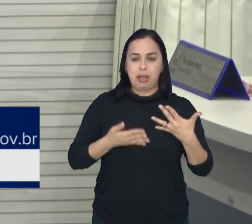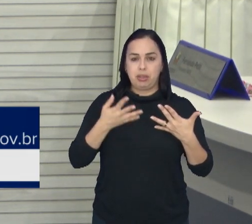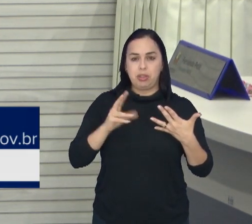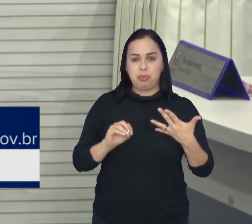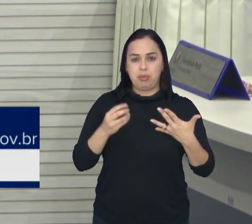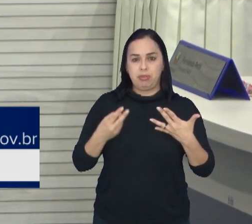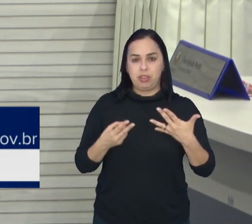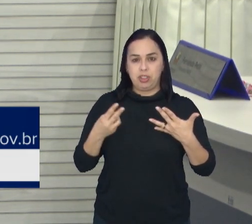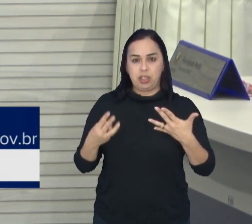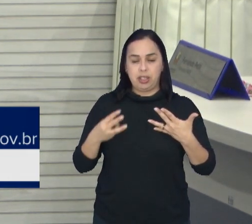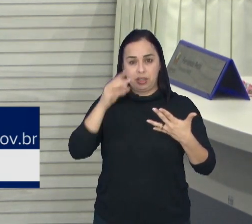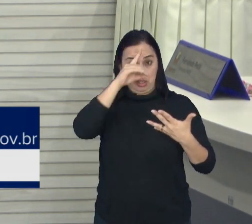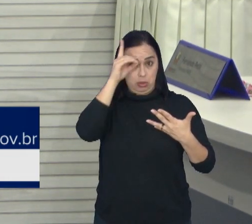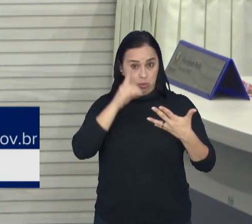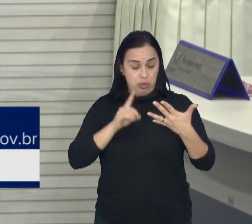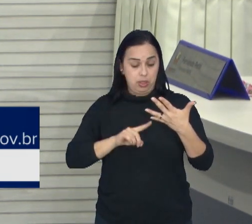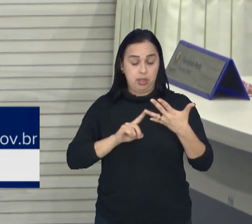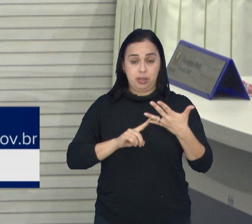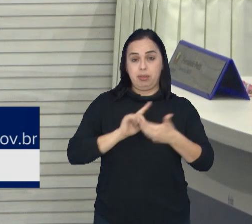487/2023 da vereadora Dulce Rita.